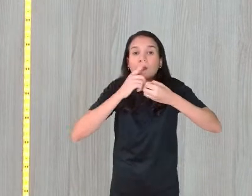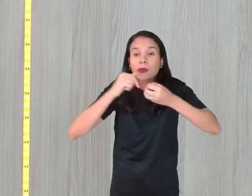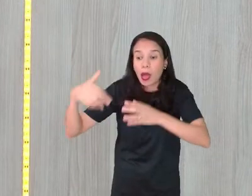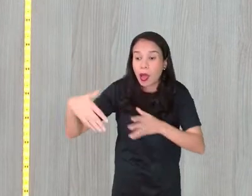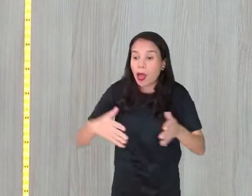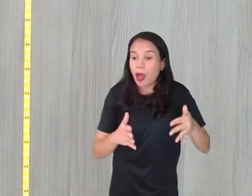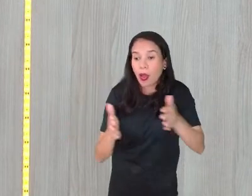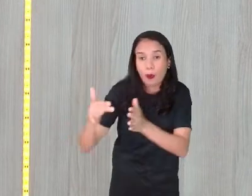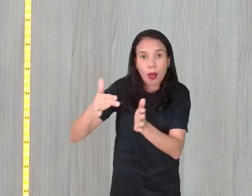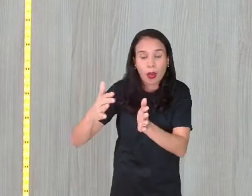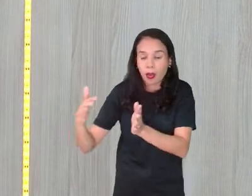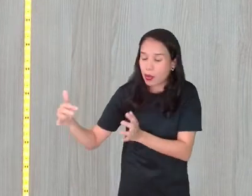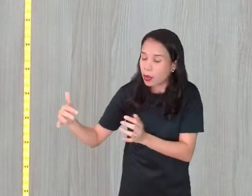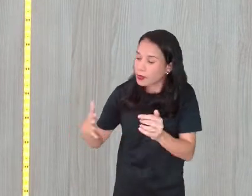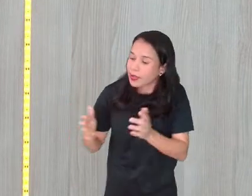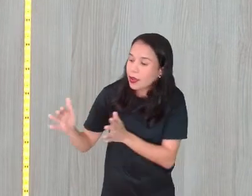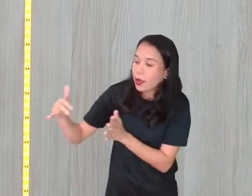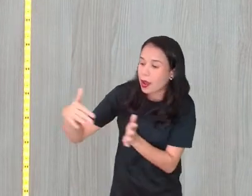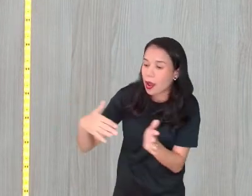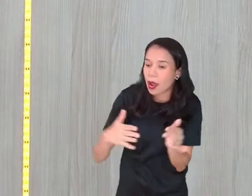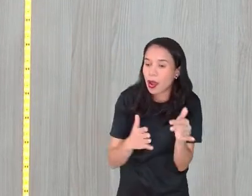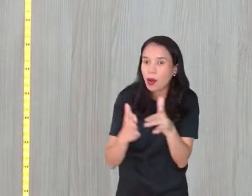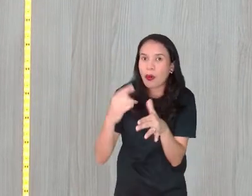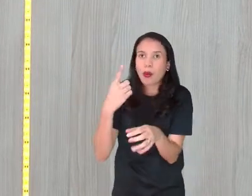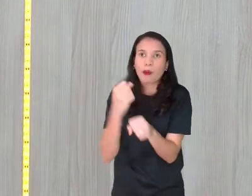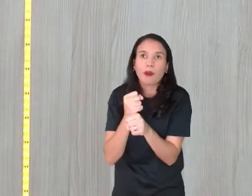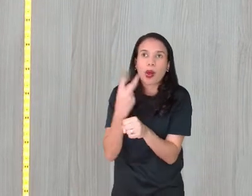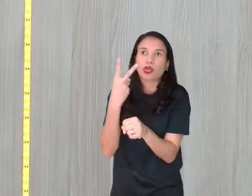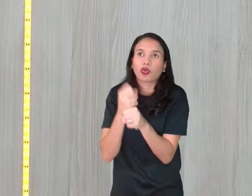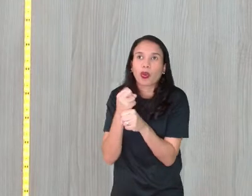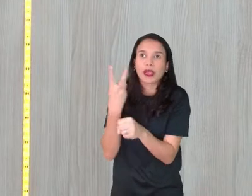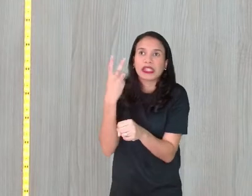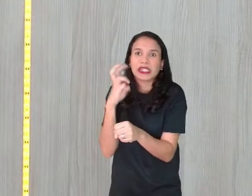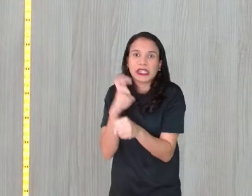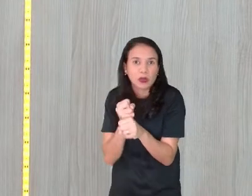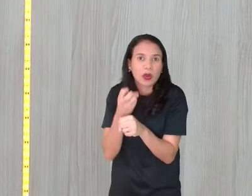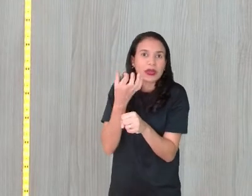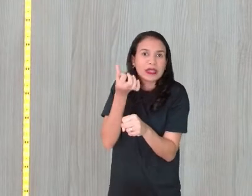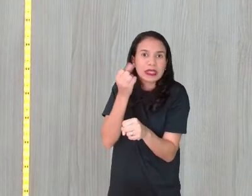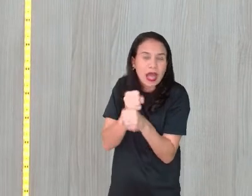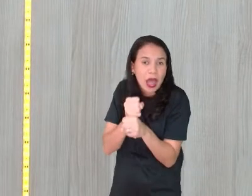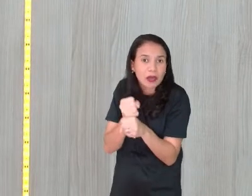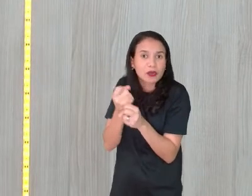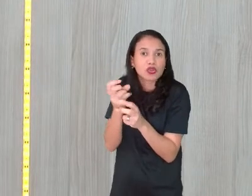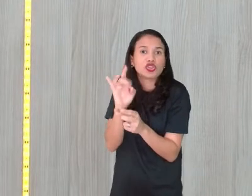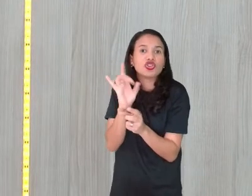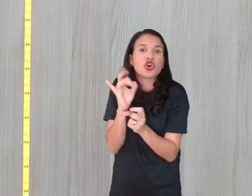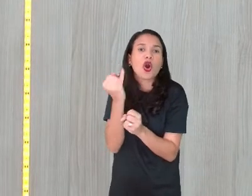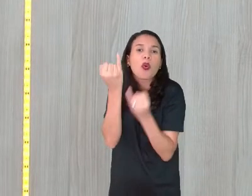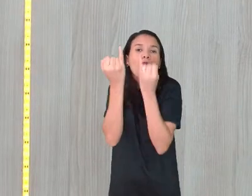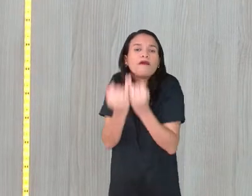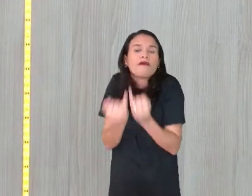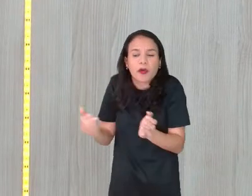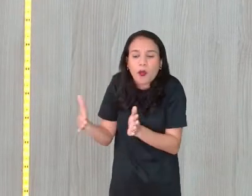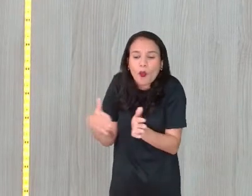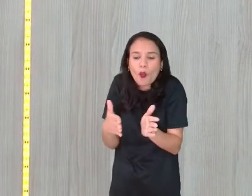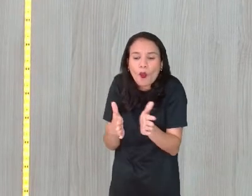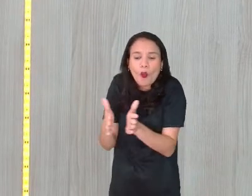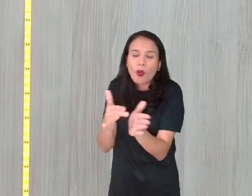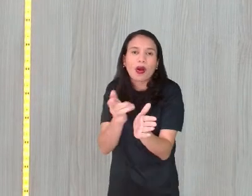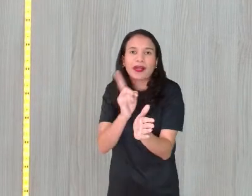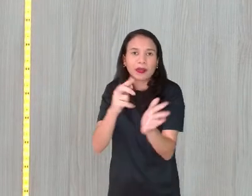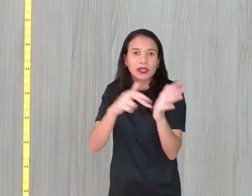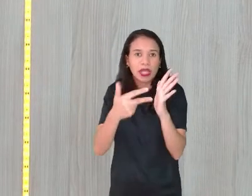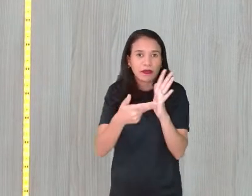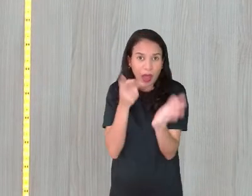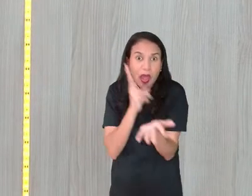fato de um rio passar 1 ano, 2 anos, 5 anos, 6 anos, só aquele filetinho de água, não quer dizer que aquele rio